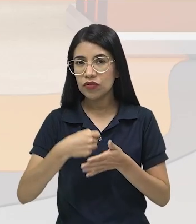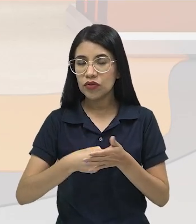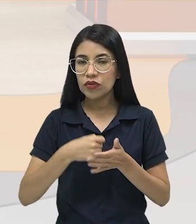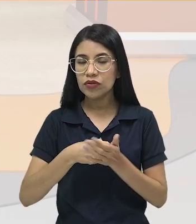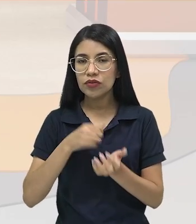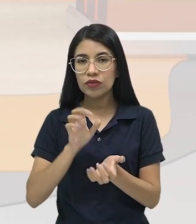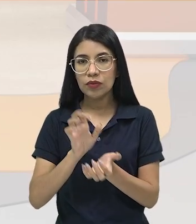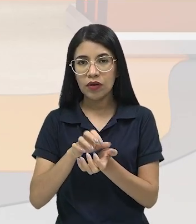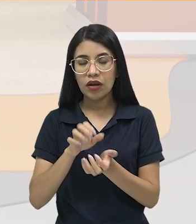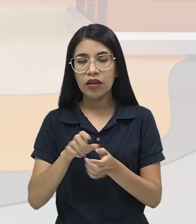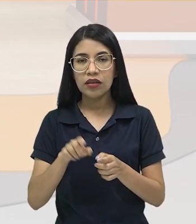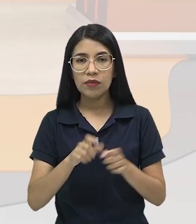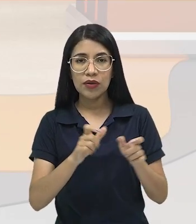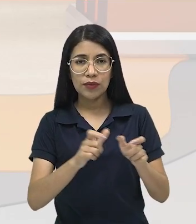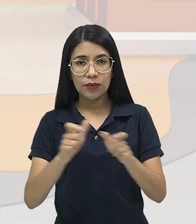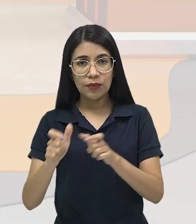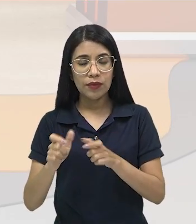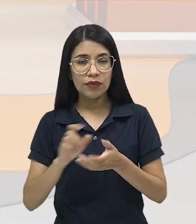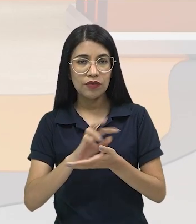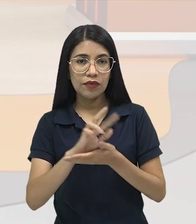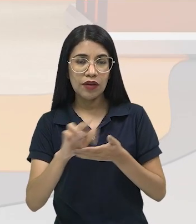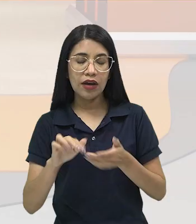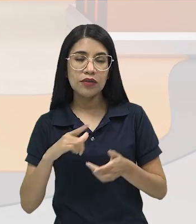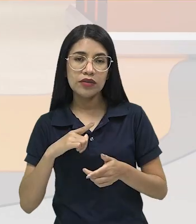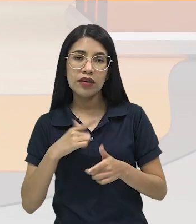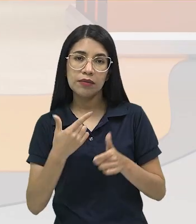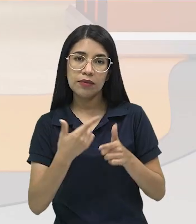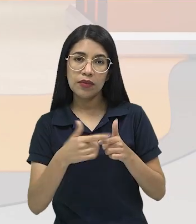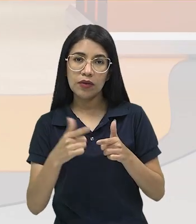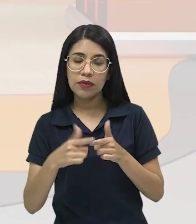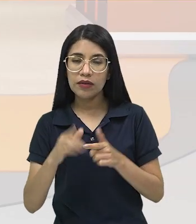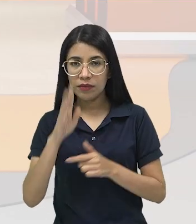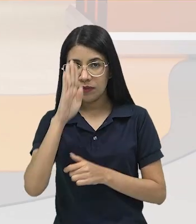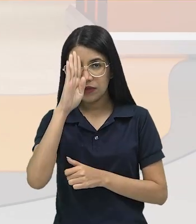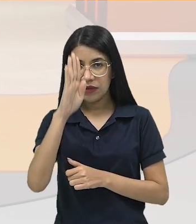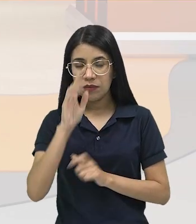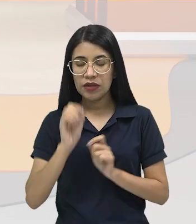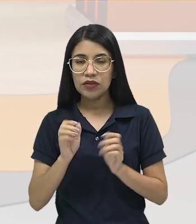também em outros lugares, nós vamos ter problemas principalmente no chamado